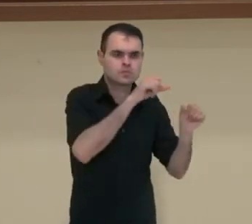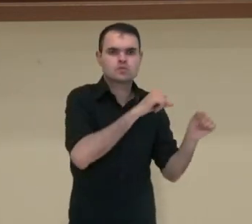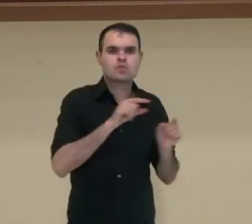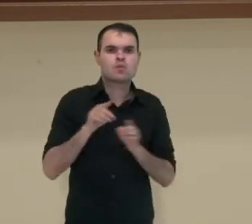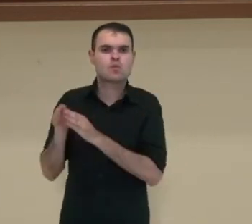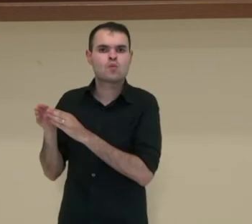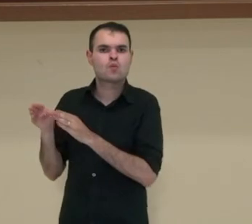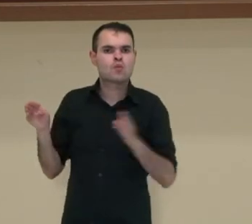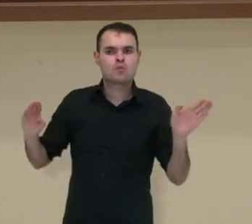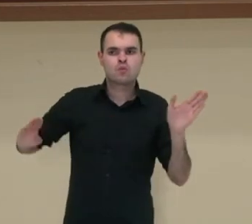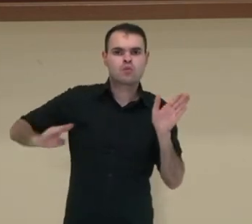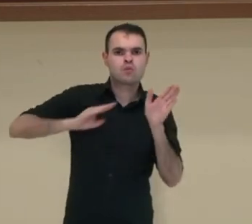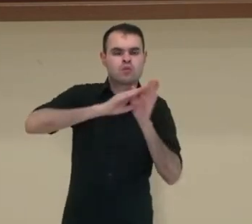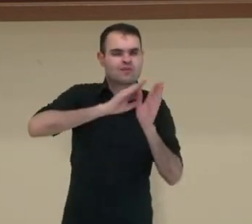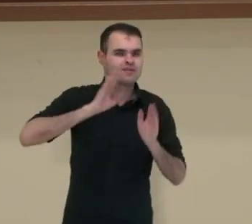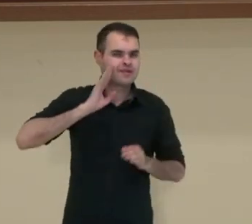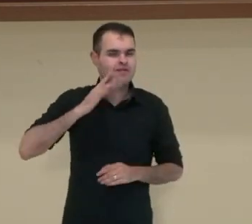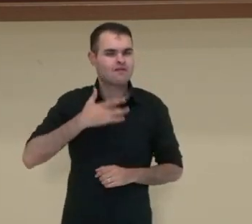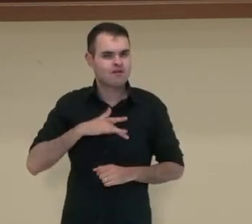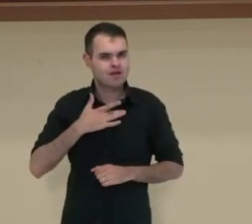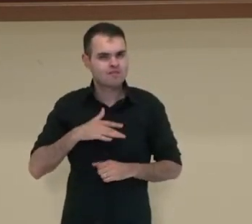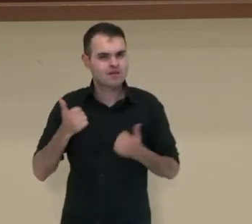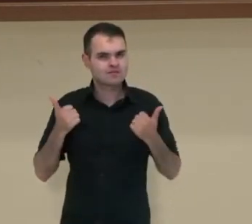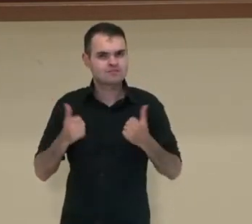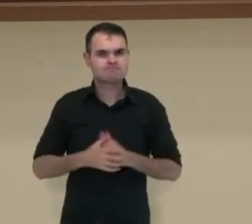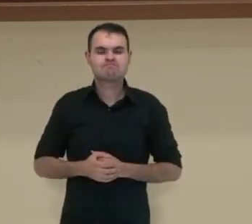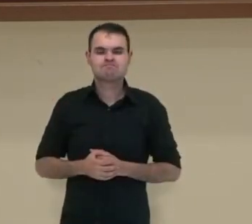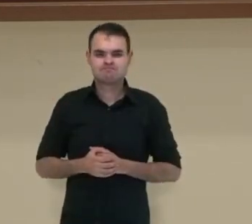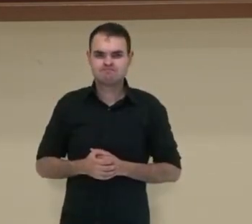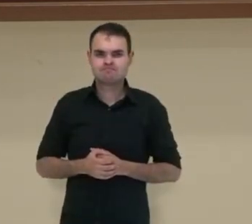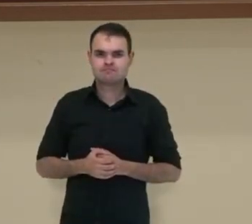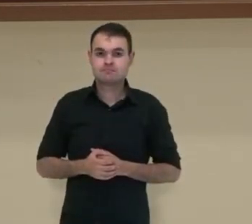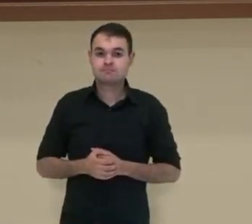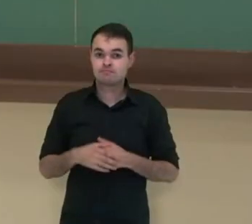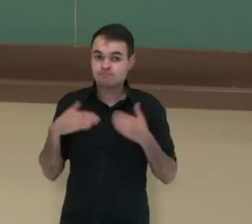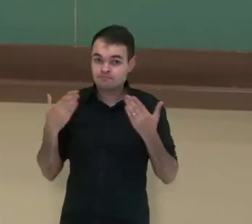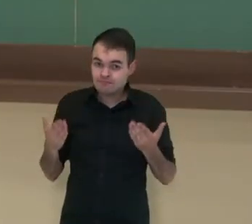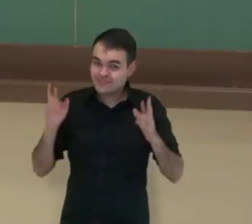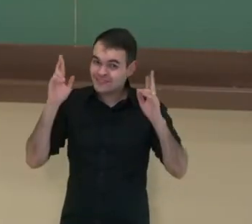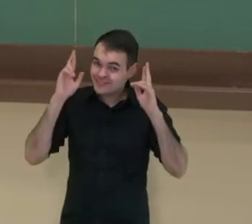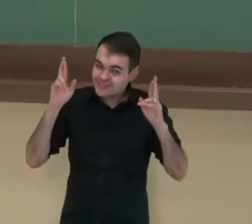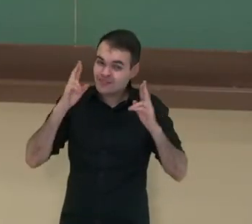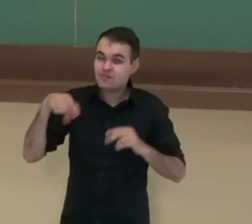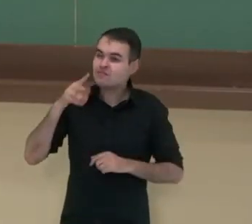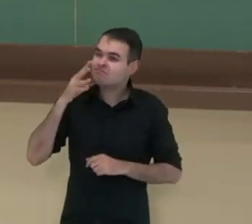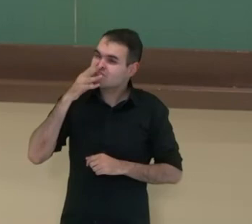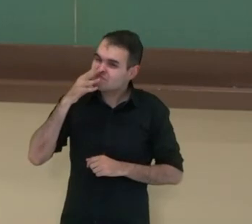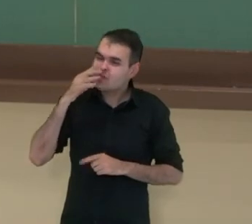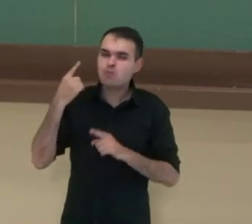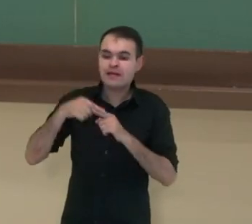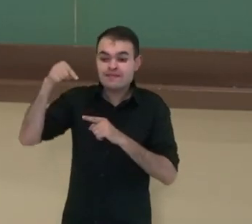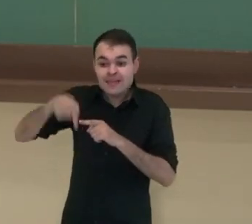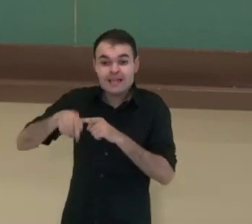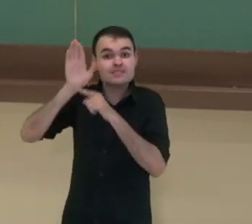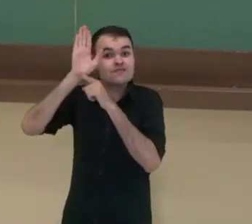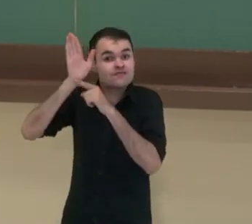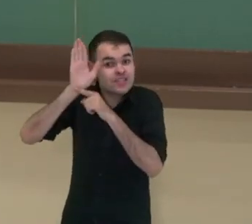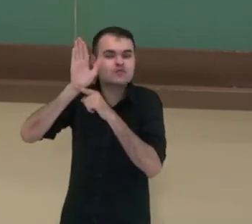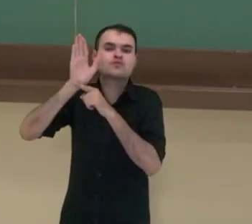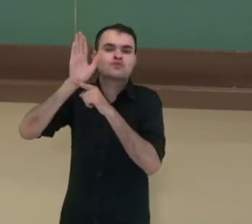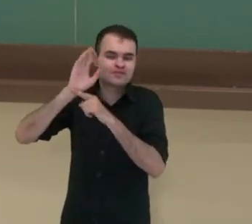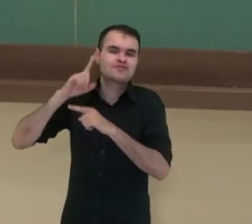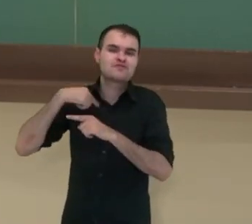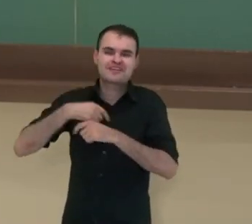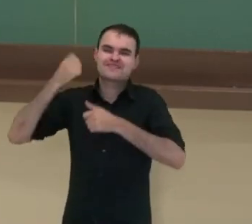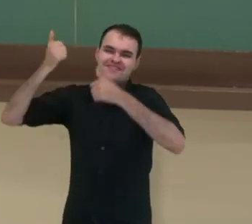desse desenho é muito legal vale a pena eu espero que vocês tenham gostado porque nesse vídeo